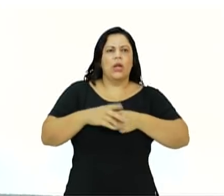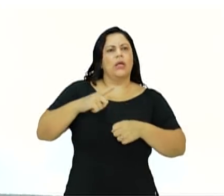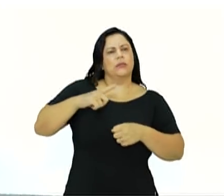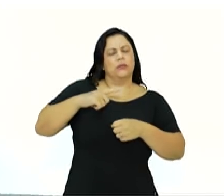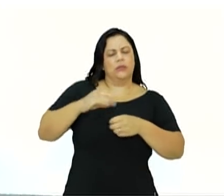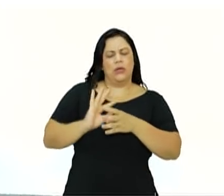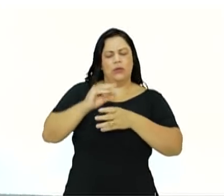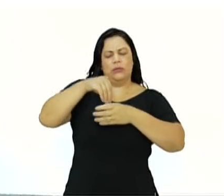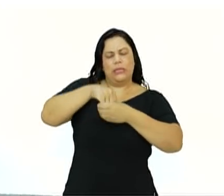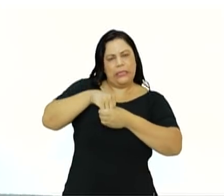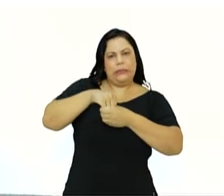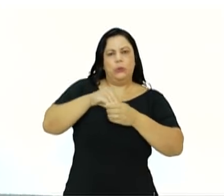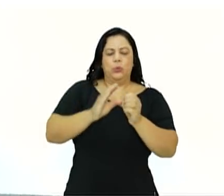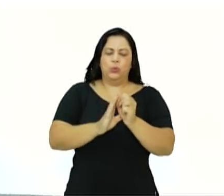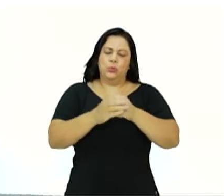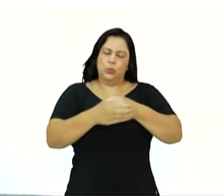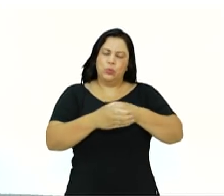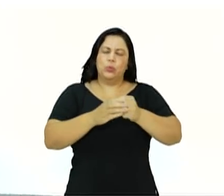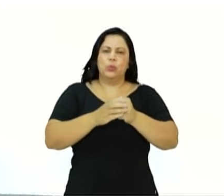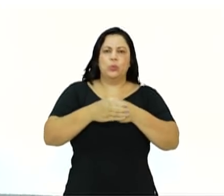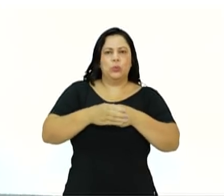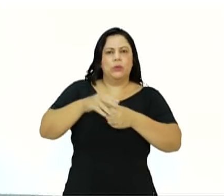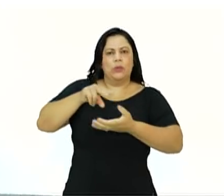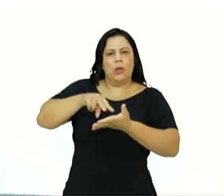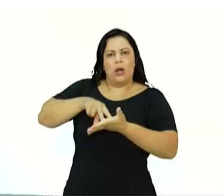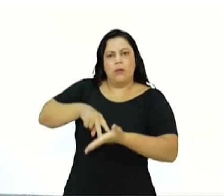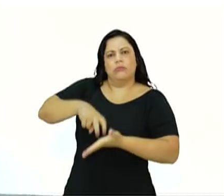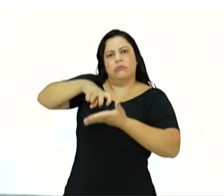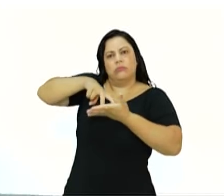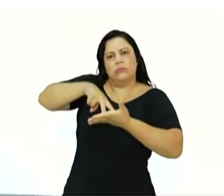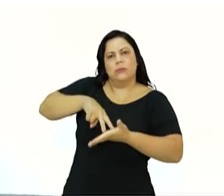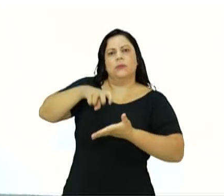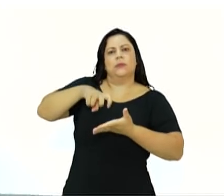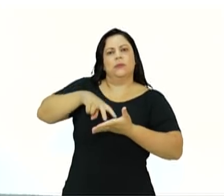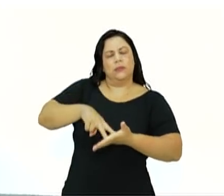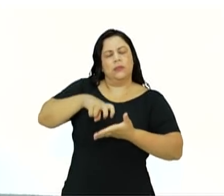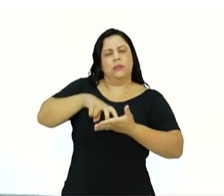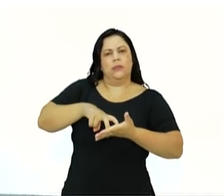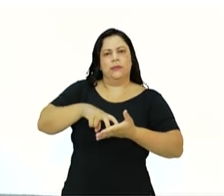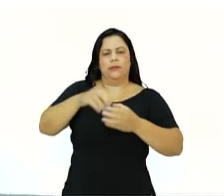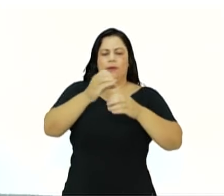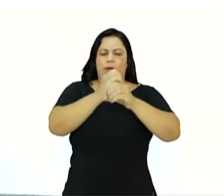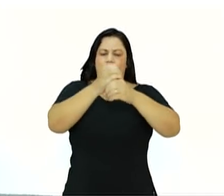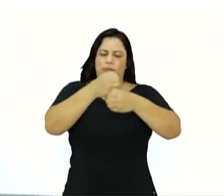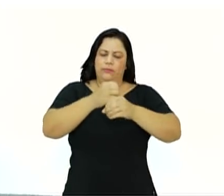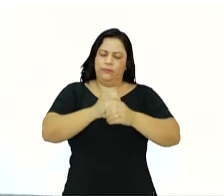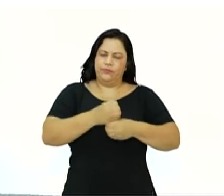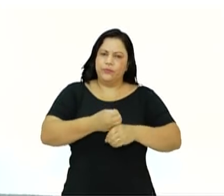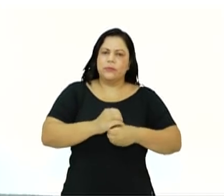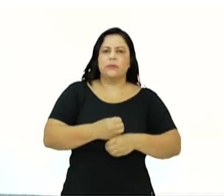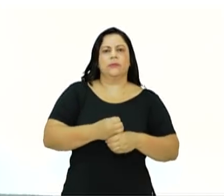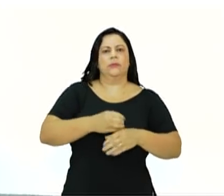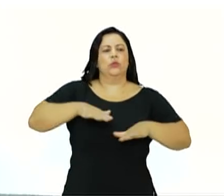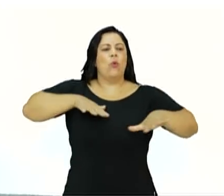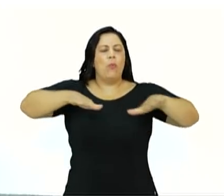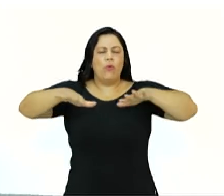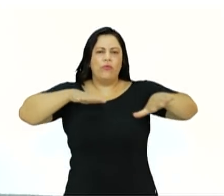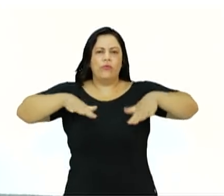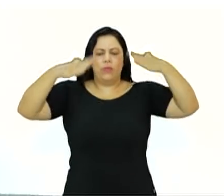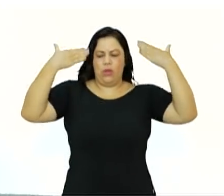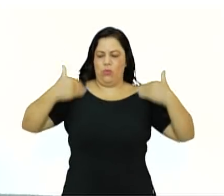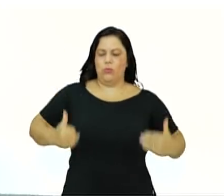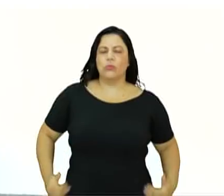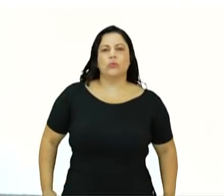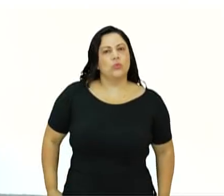vocês, por exemplo, amortece impactos que as vértebras são submetidas durante os movimentos do corpo. Tá? Além disso,